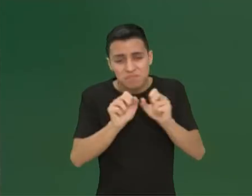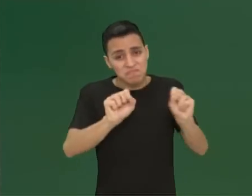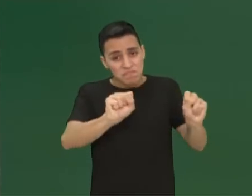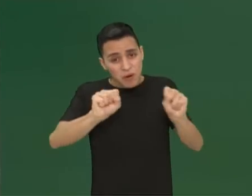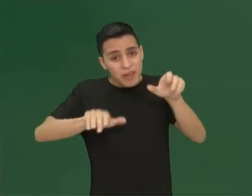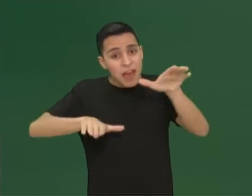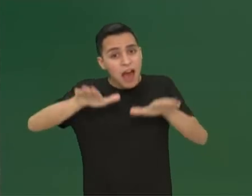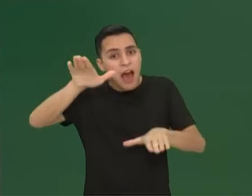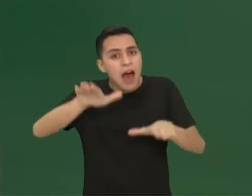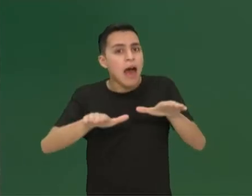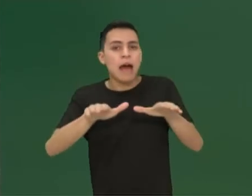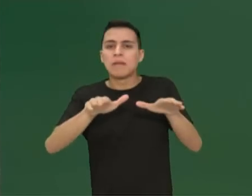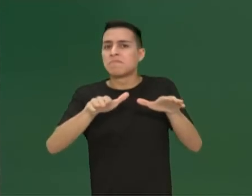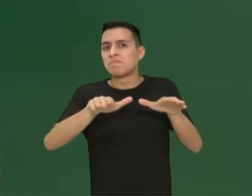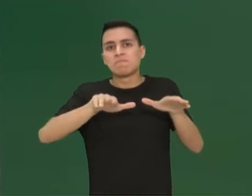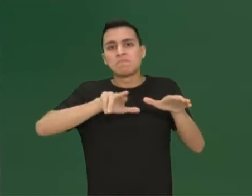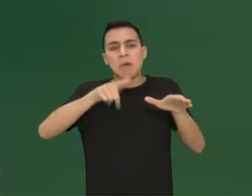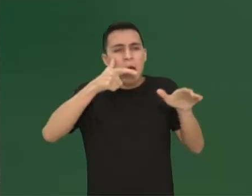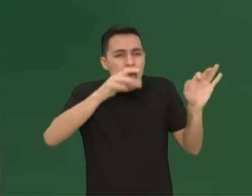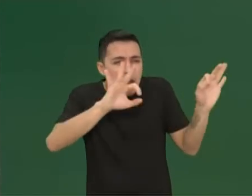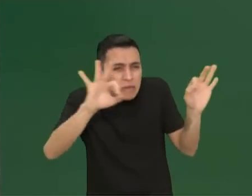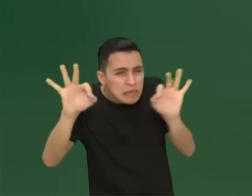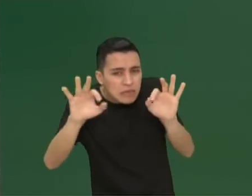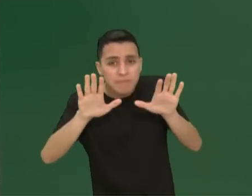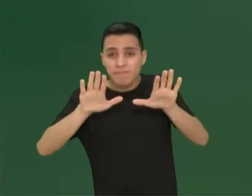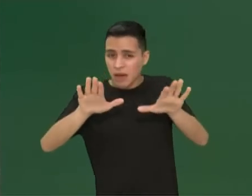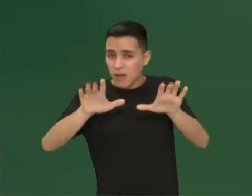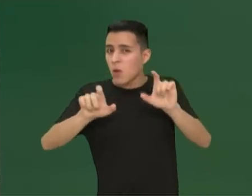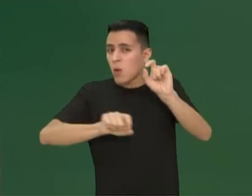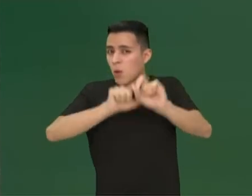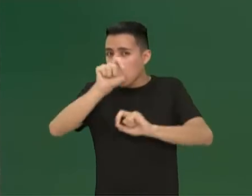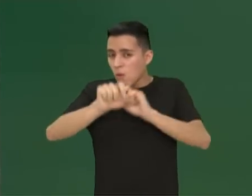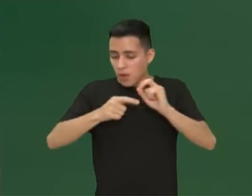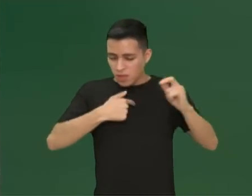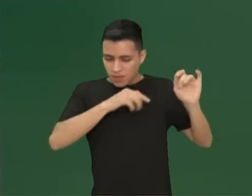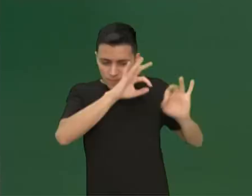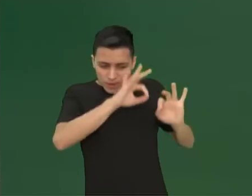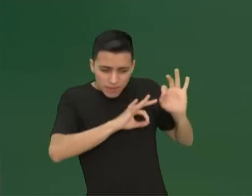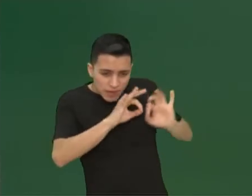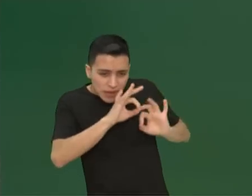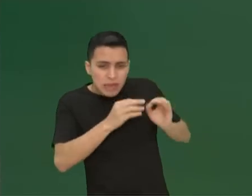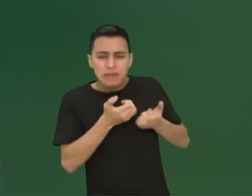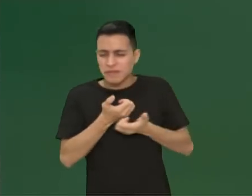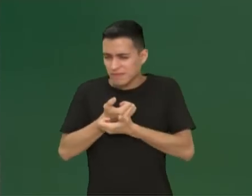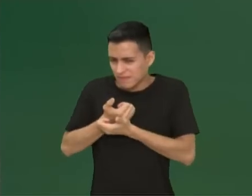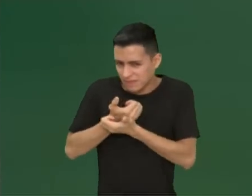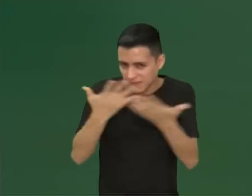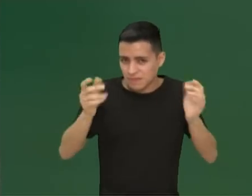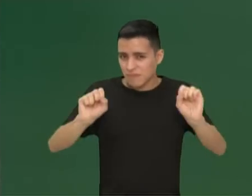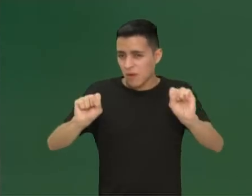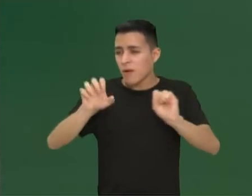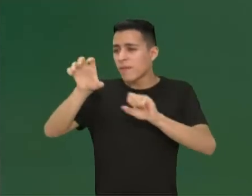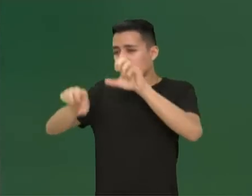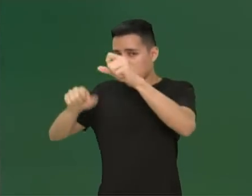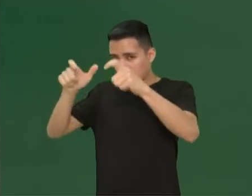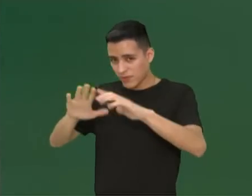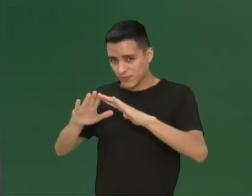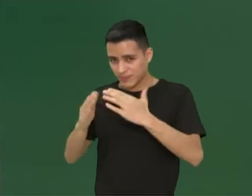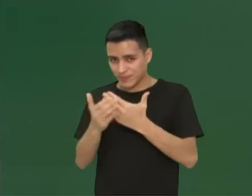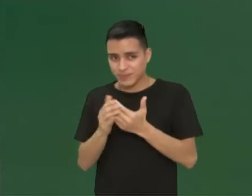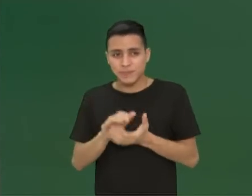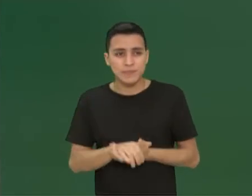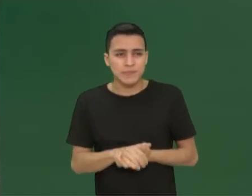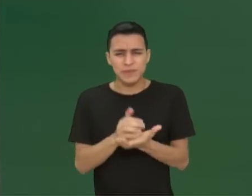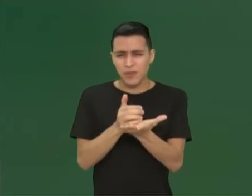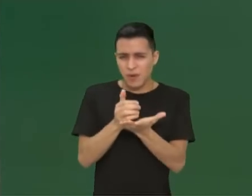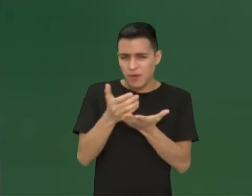que não esteja me assistindo, mas tudo que eu preparei com carinho vai chegar até você. Então vamos começar a nossa aula?